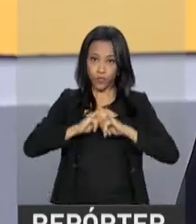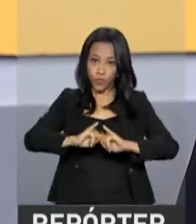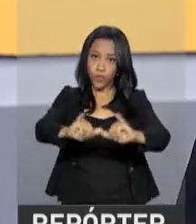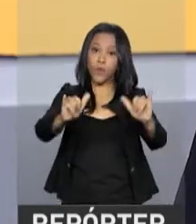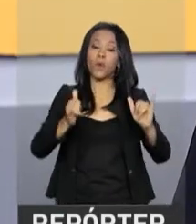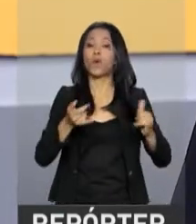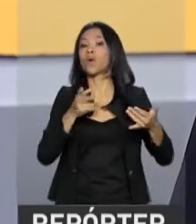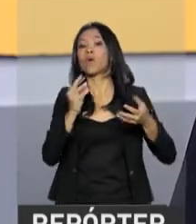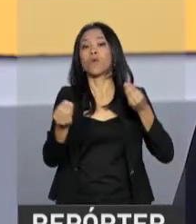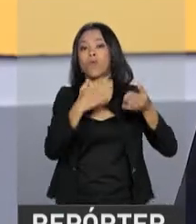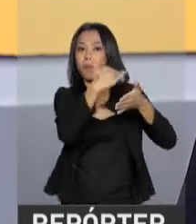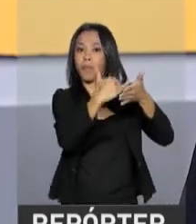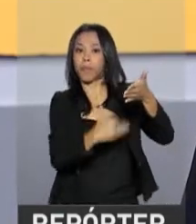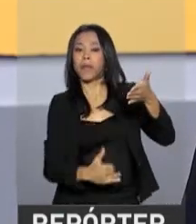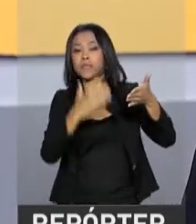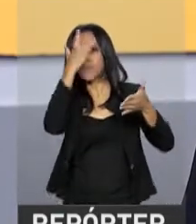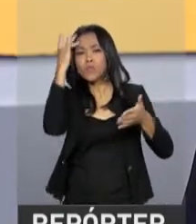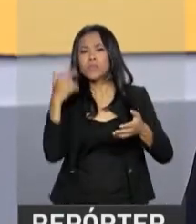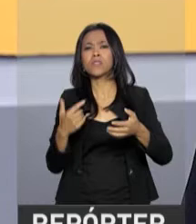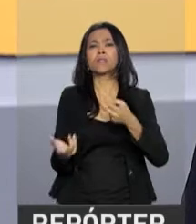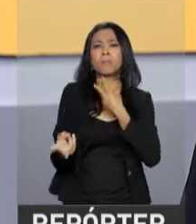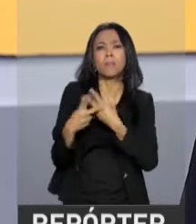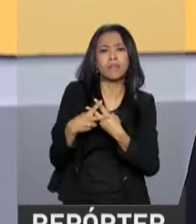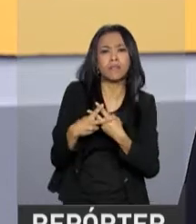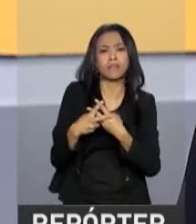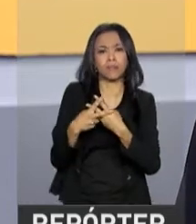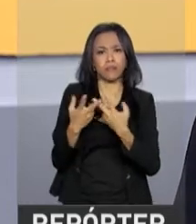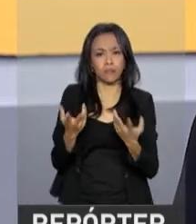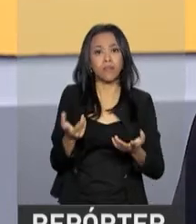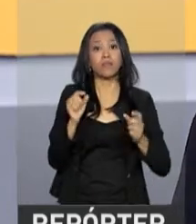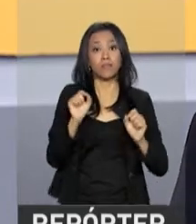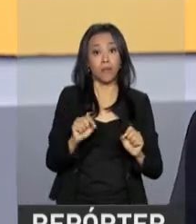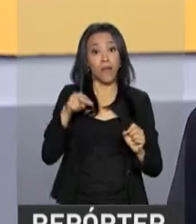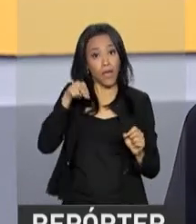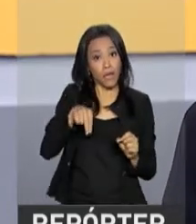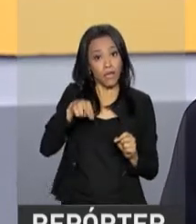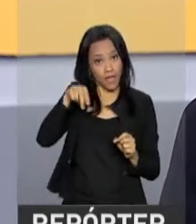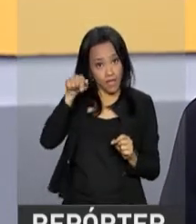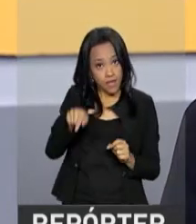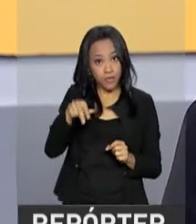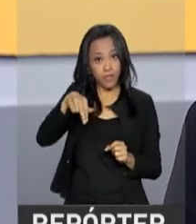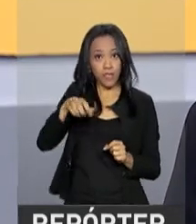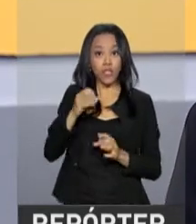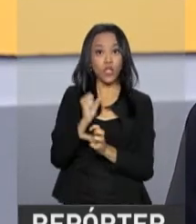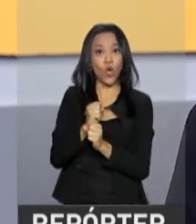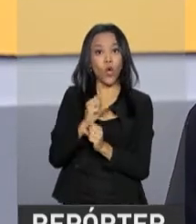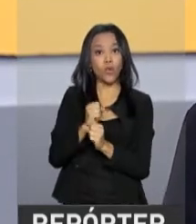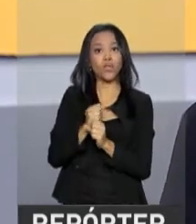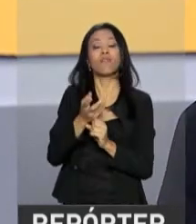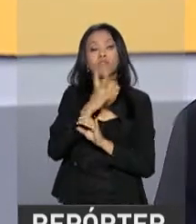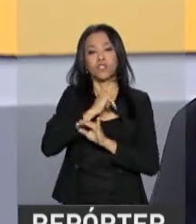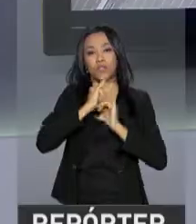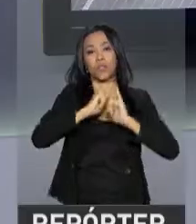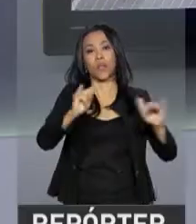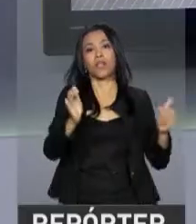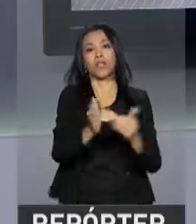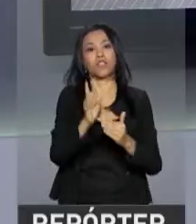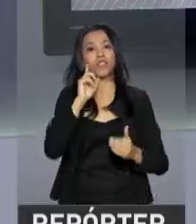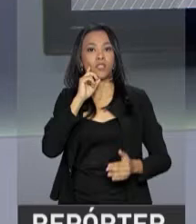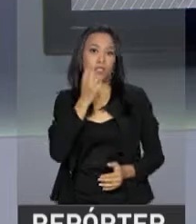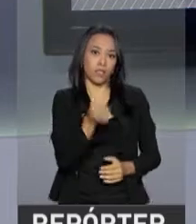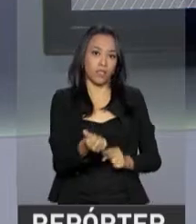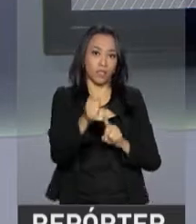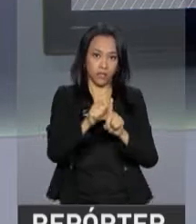do enseja para pessoas privadas de liberdade as notas do enem seja exterior serão divulgadas até 6 de abril